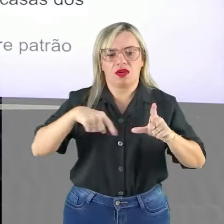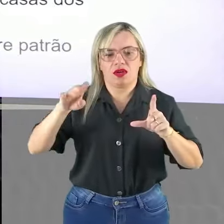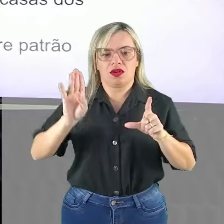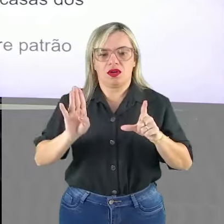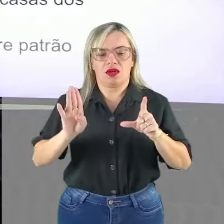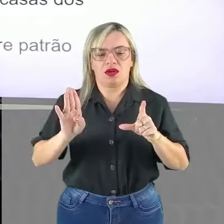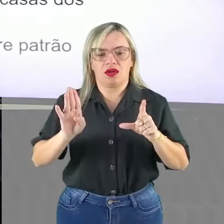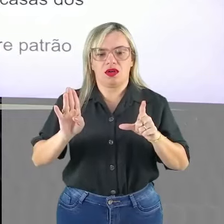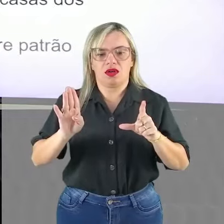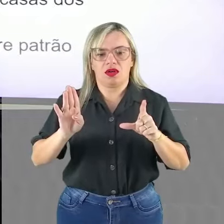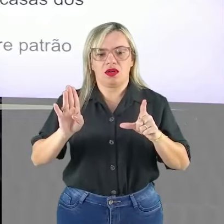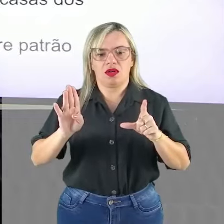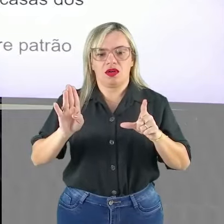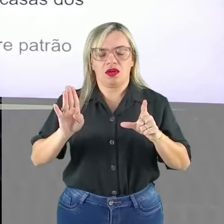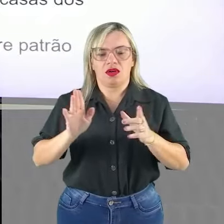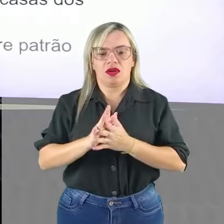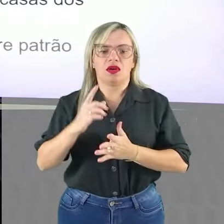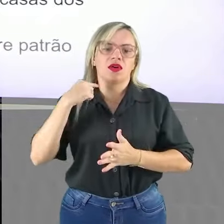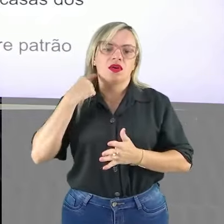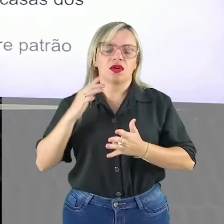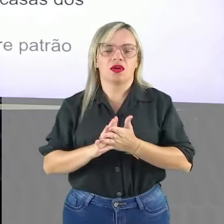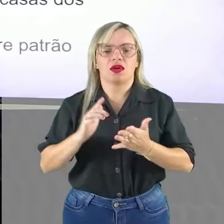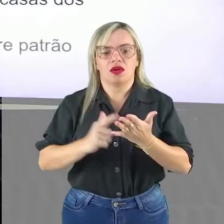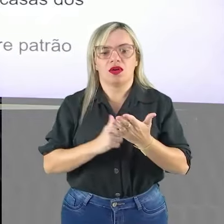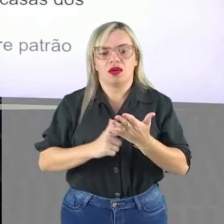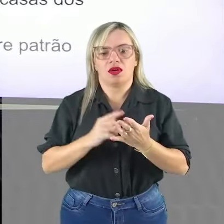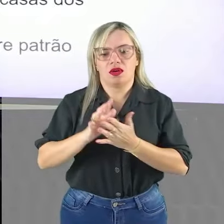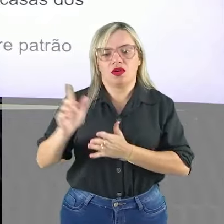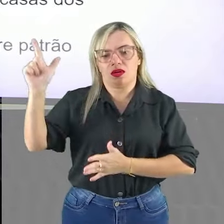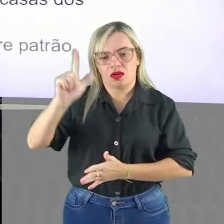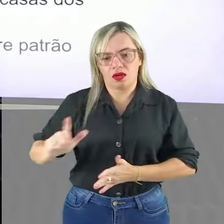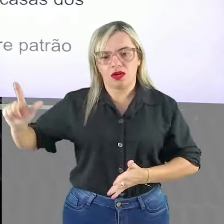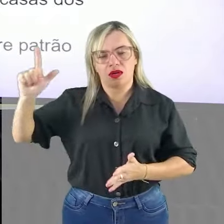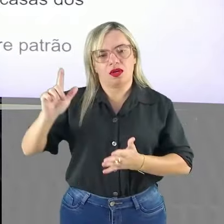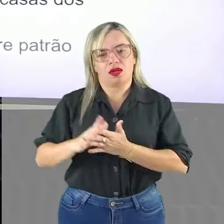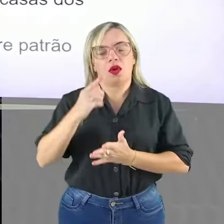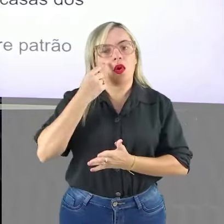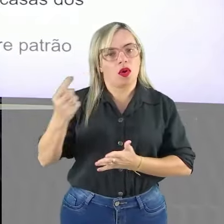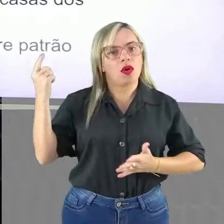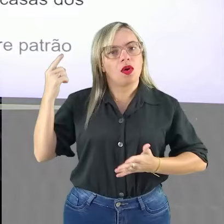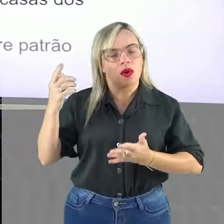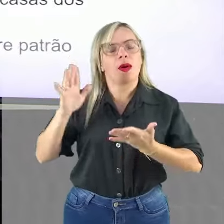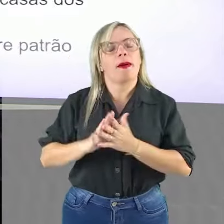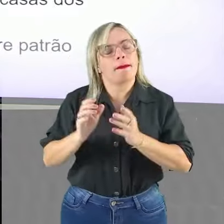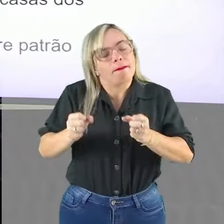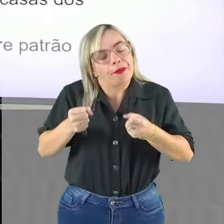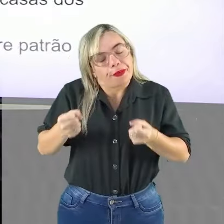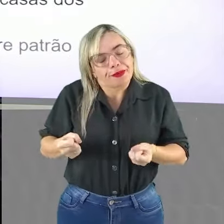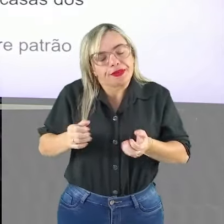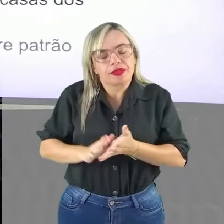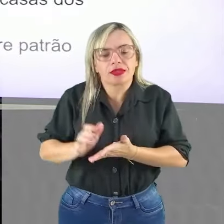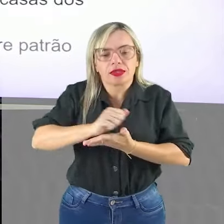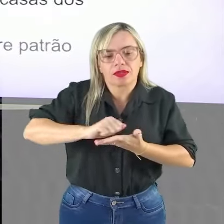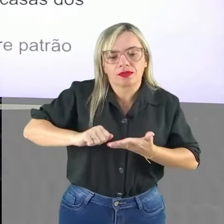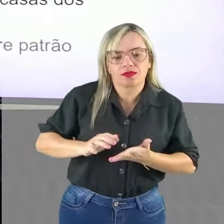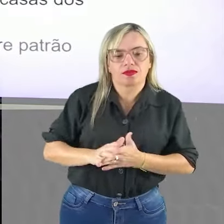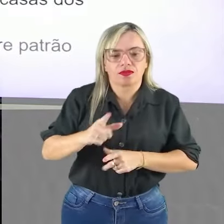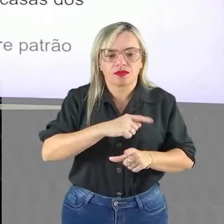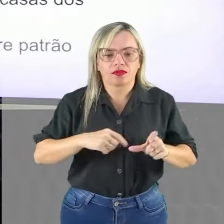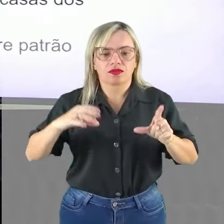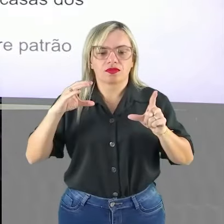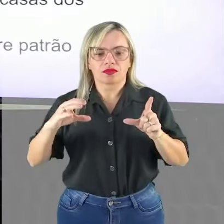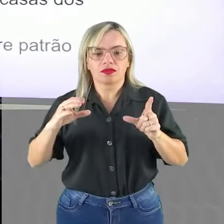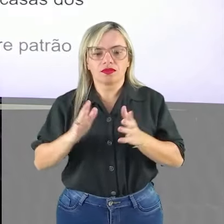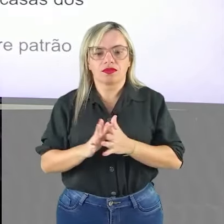literatura pode se encontrar né observamos aqui que tem a palavra escritores espanhol então sujeira dos livros de literatura as diferentes